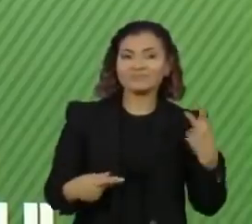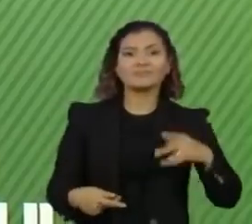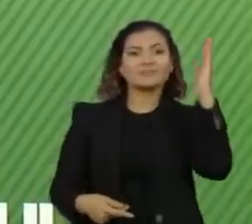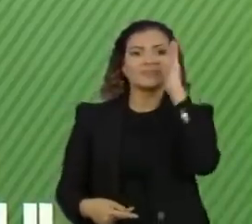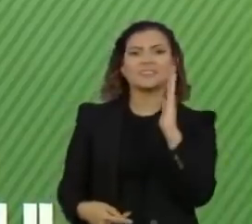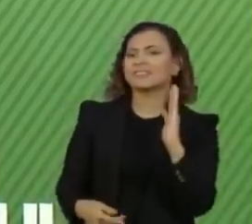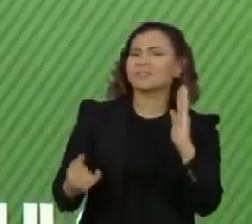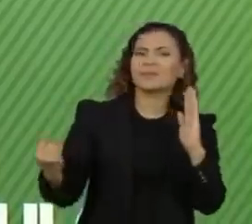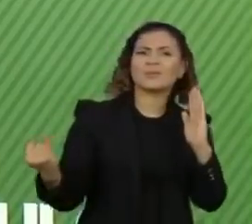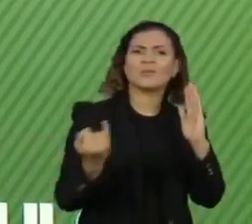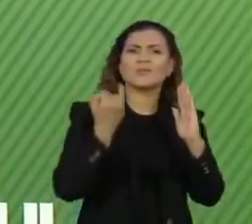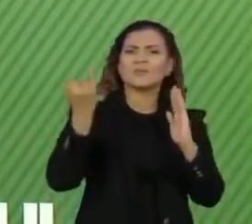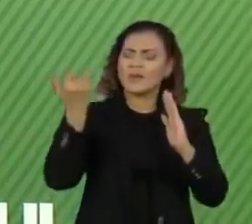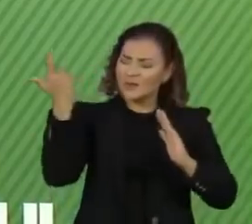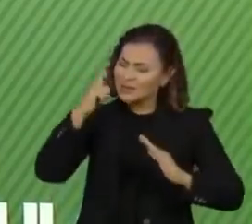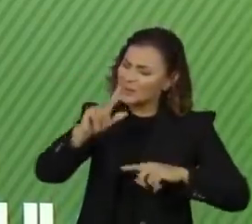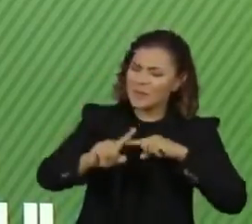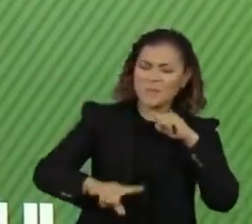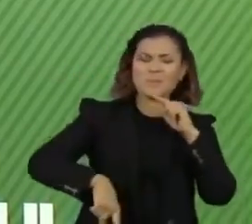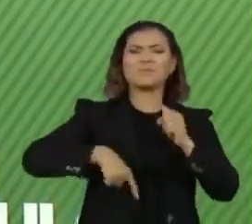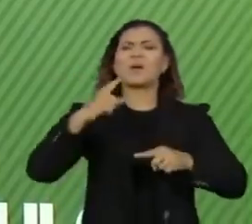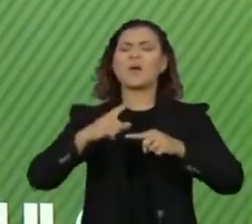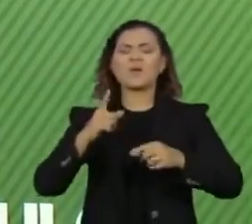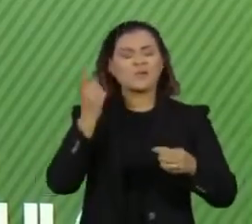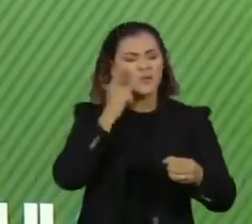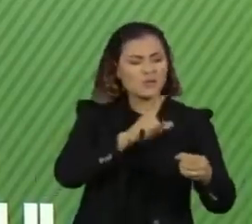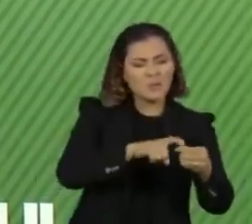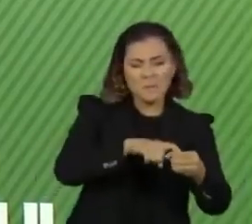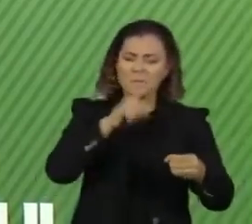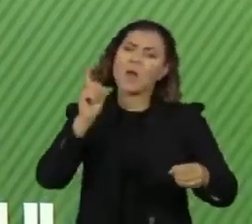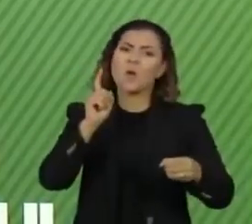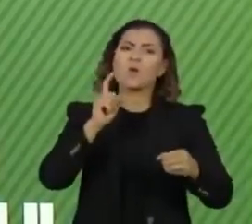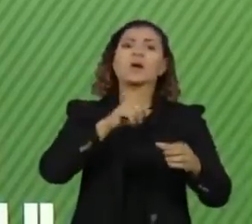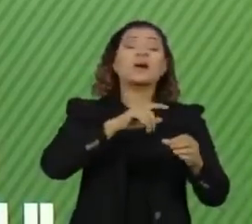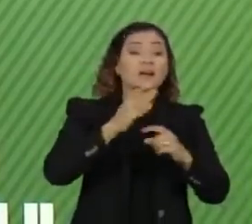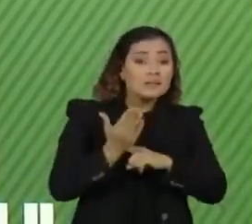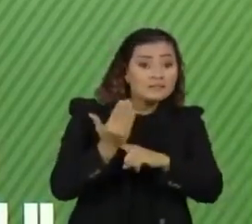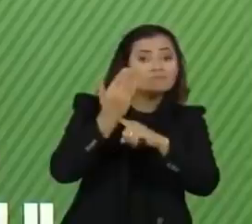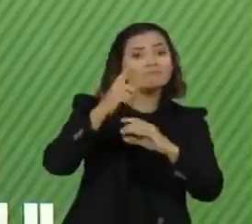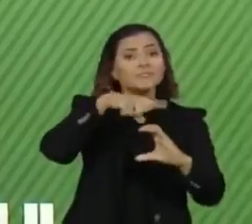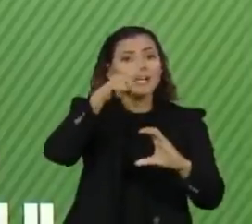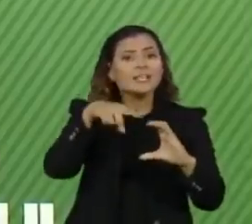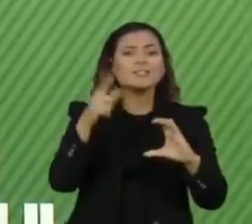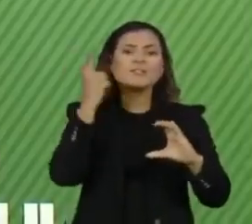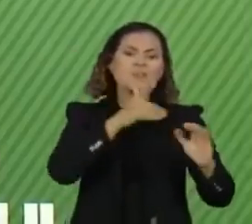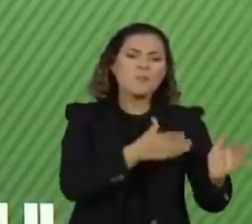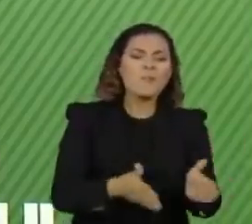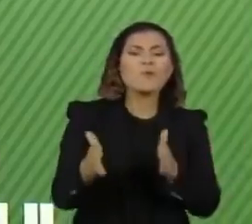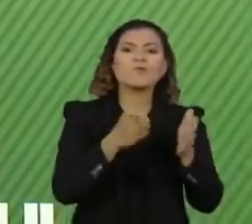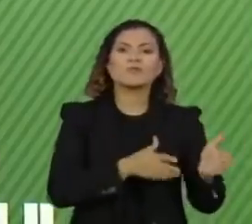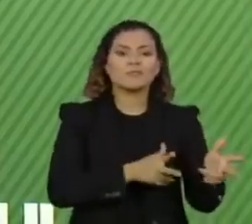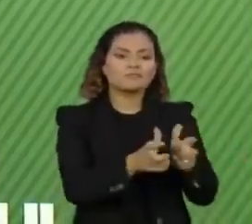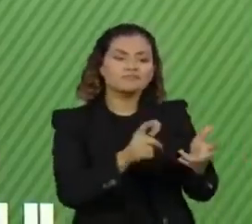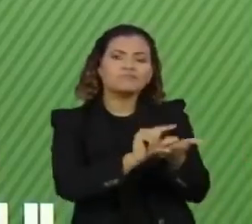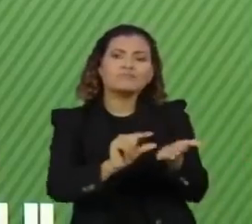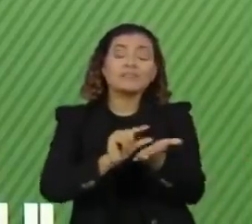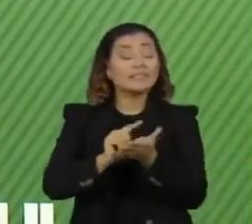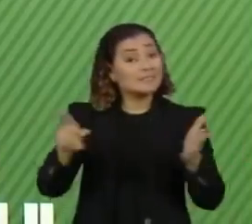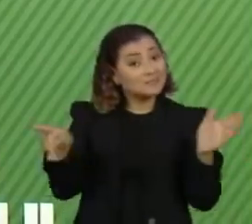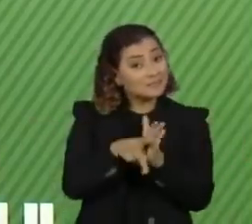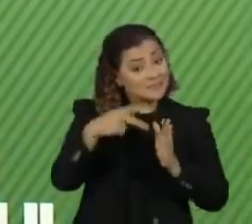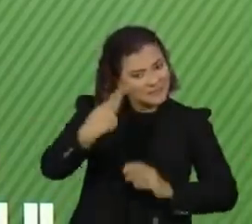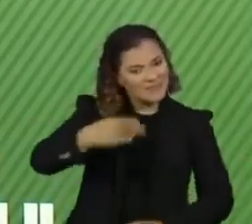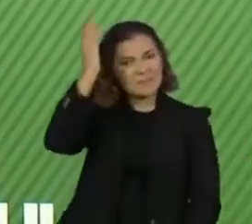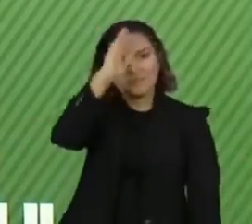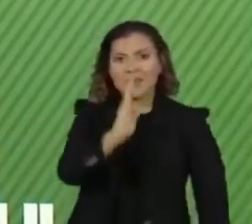dá mais um importantíssimo passo na independência científica e tecnológica para a produção de uma vacina em nosso